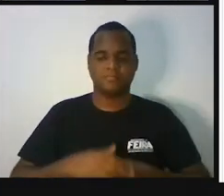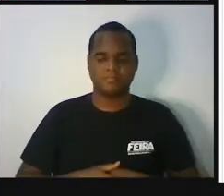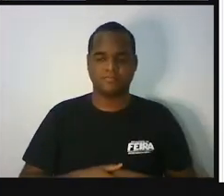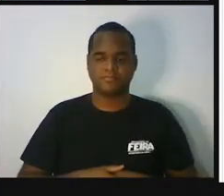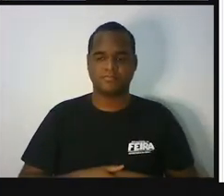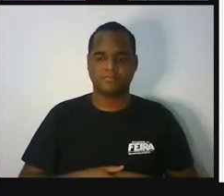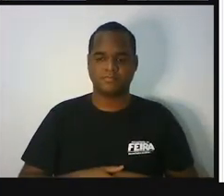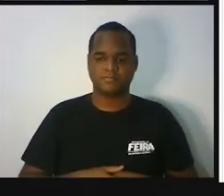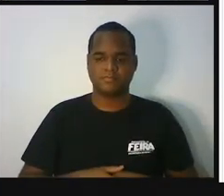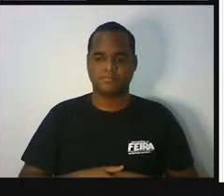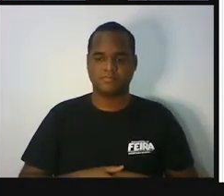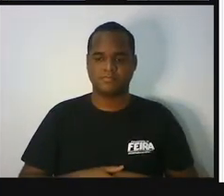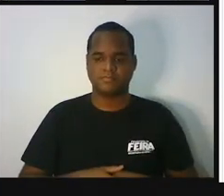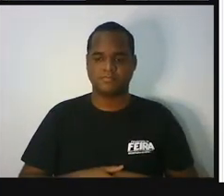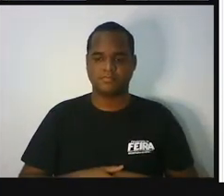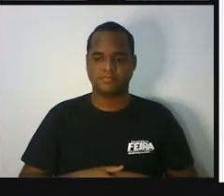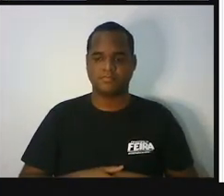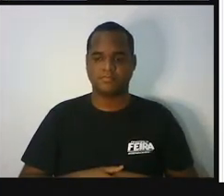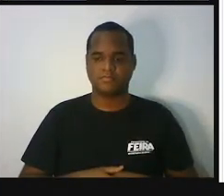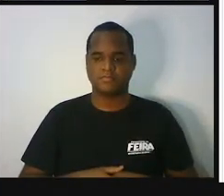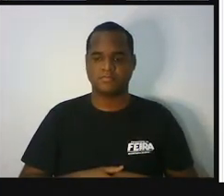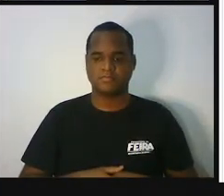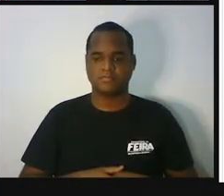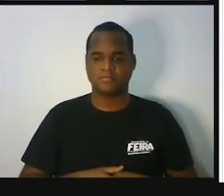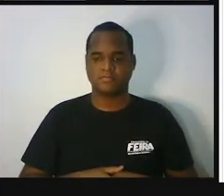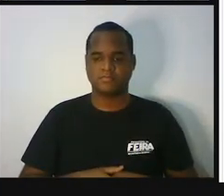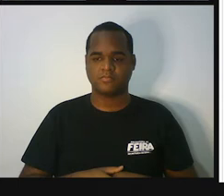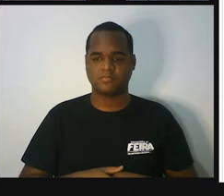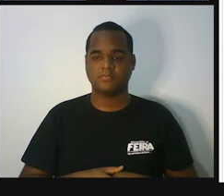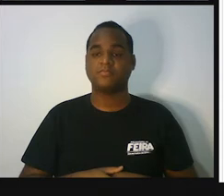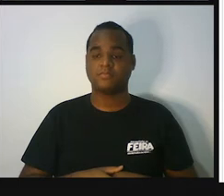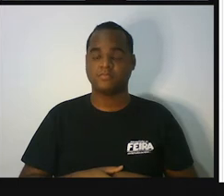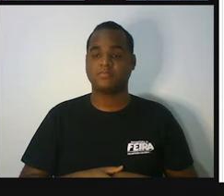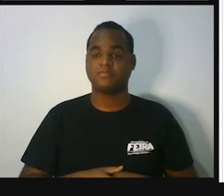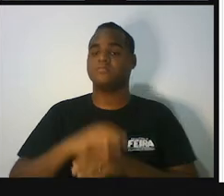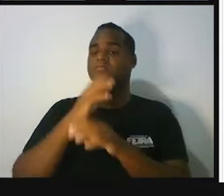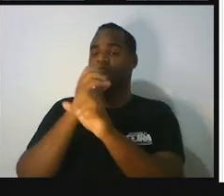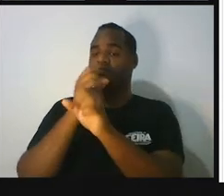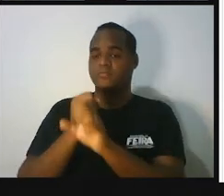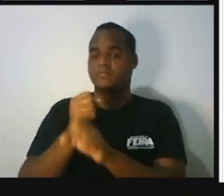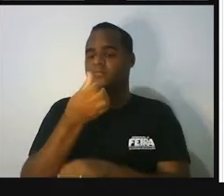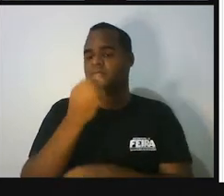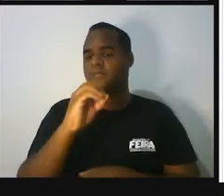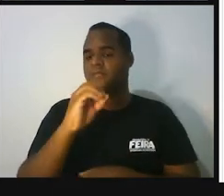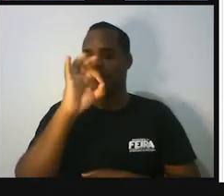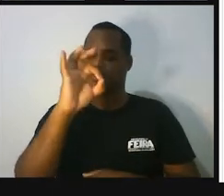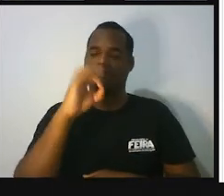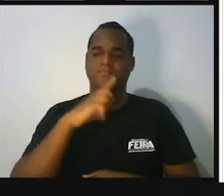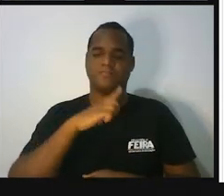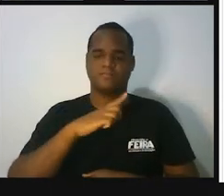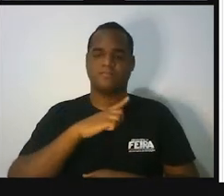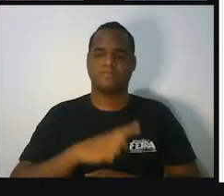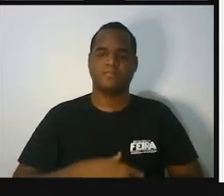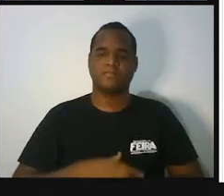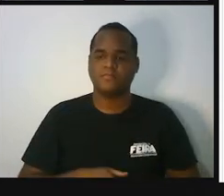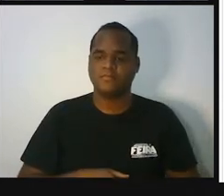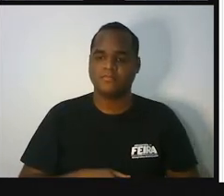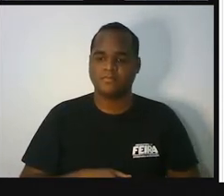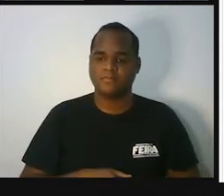Então, esse ângulo interno está dando uma medida de 60 graus. Bacana.